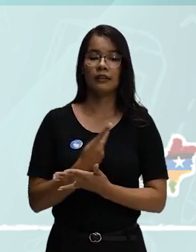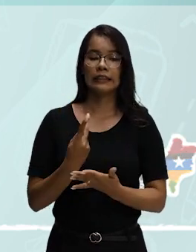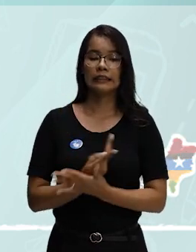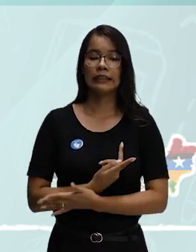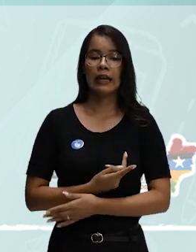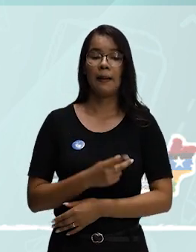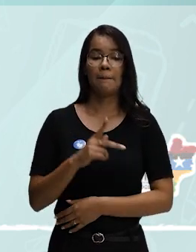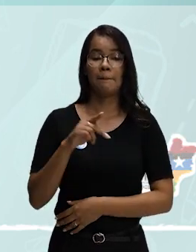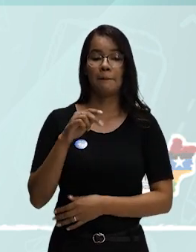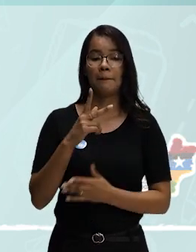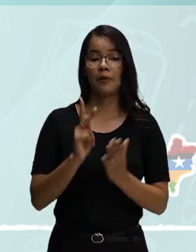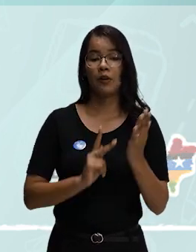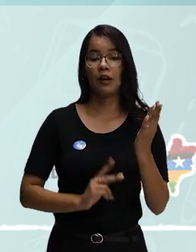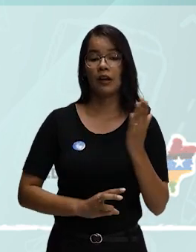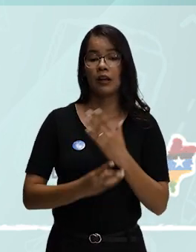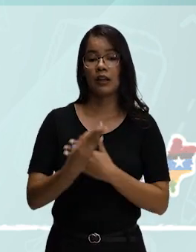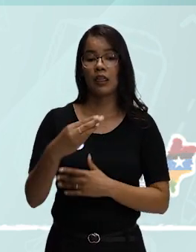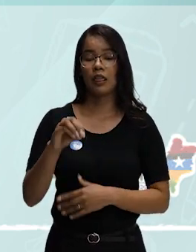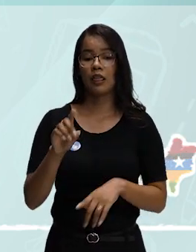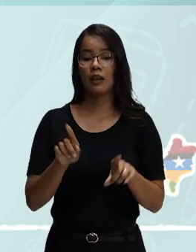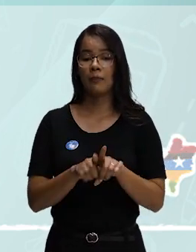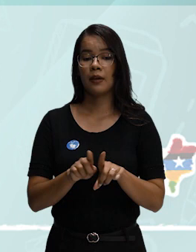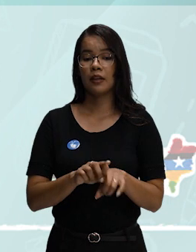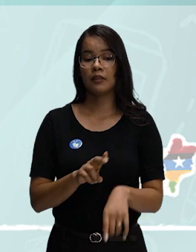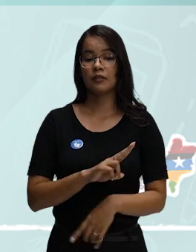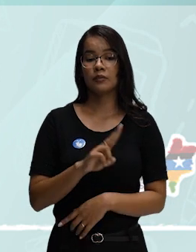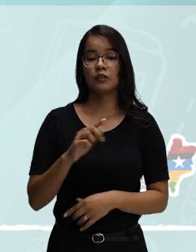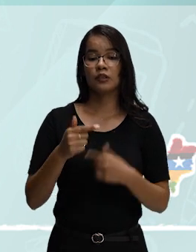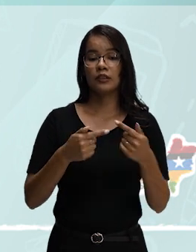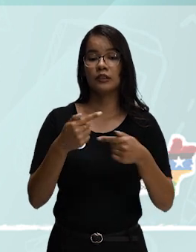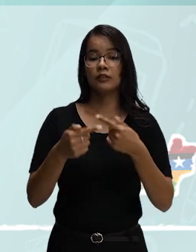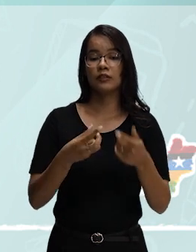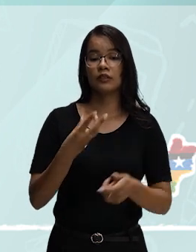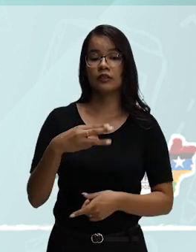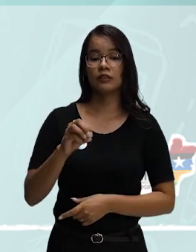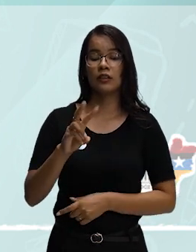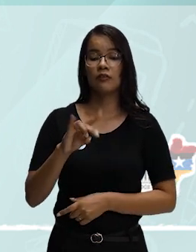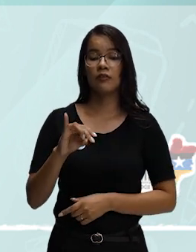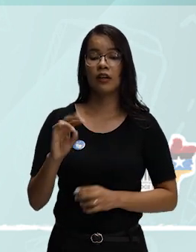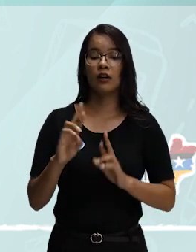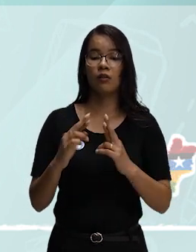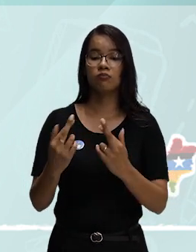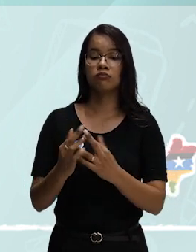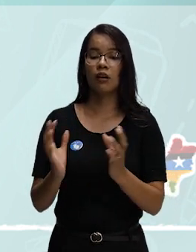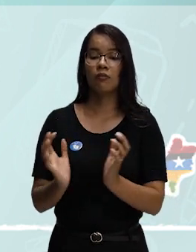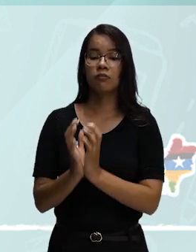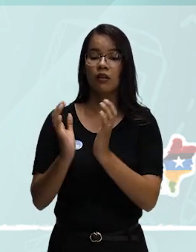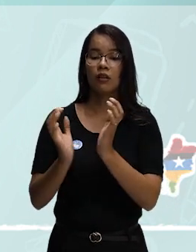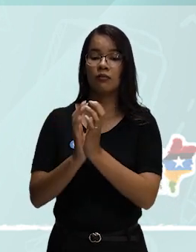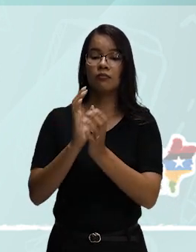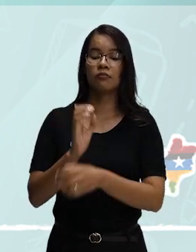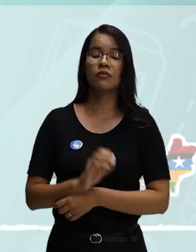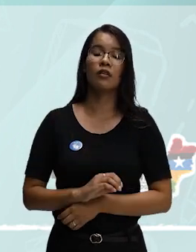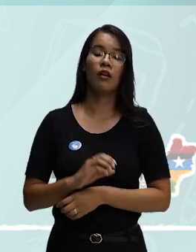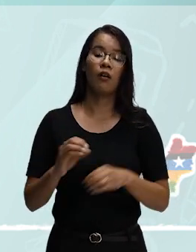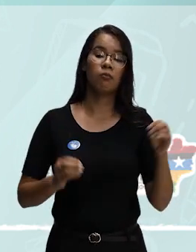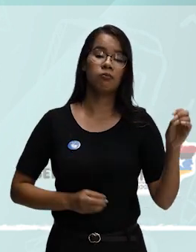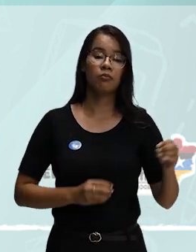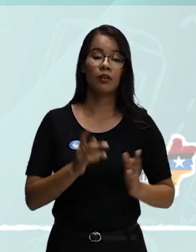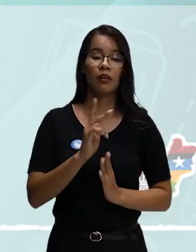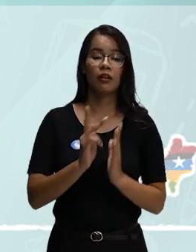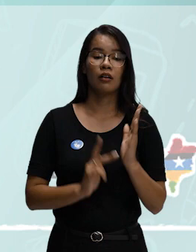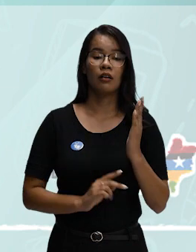A poesia de 30, também chamada de geração de 30, vai reunir obras poéticas de autores da segunda fase do modernismo, que